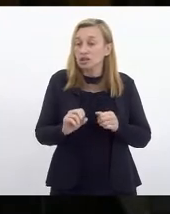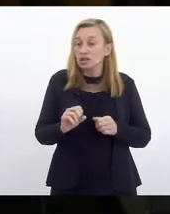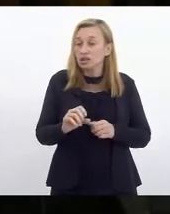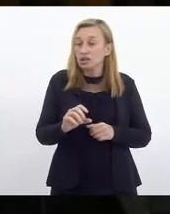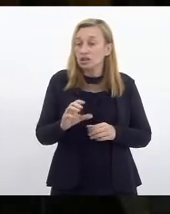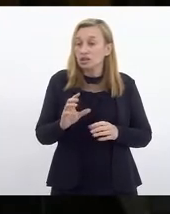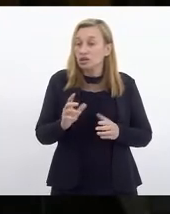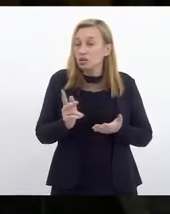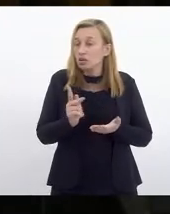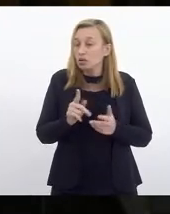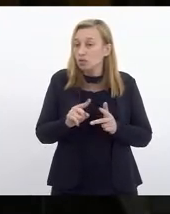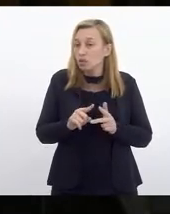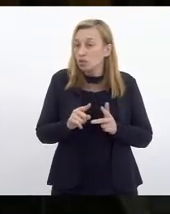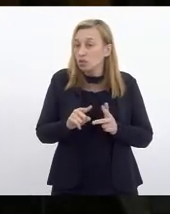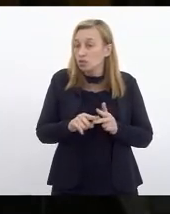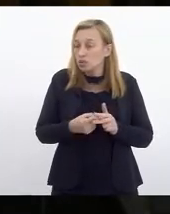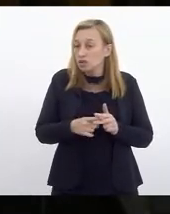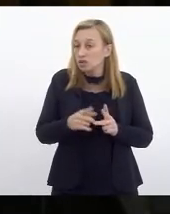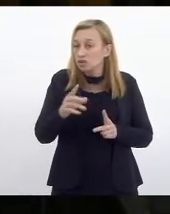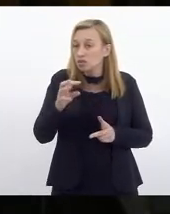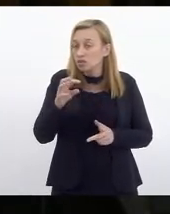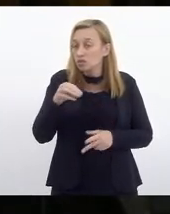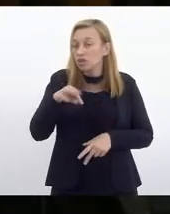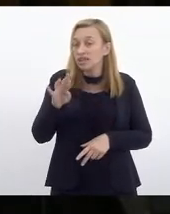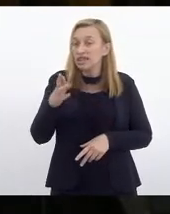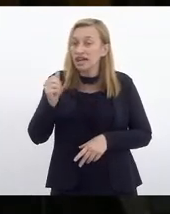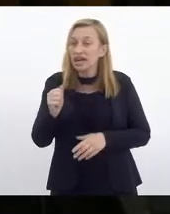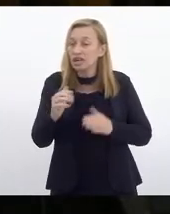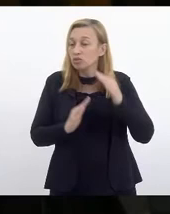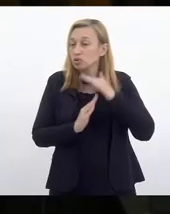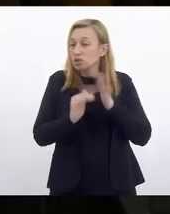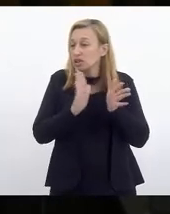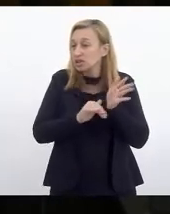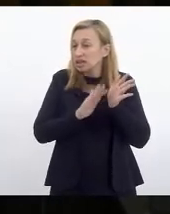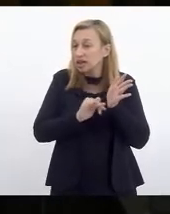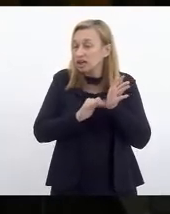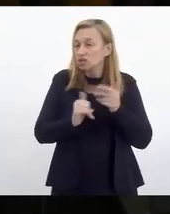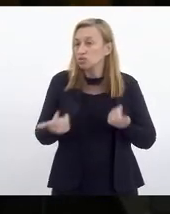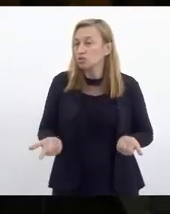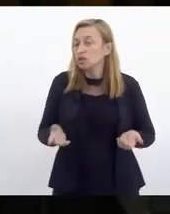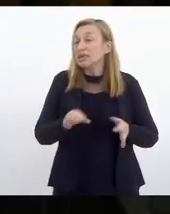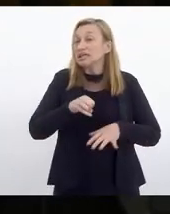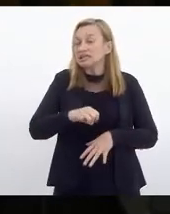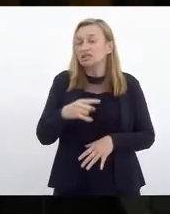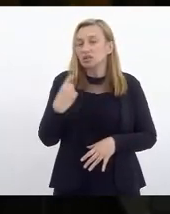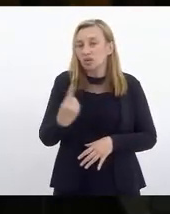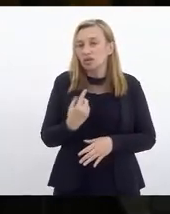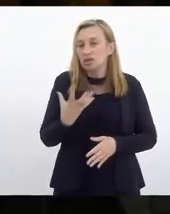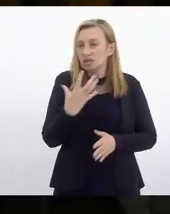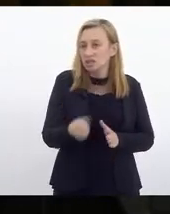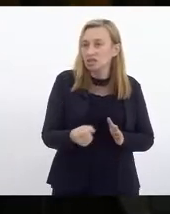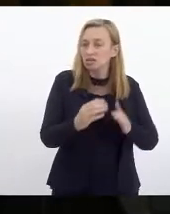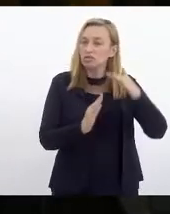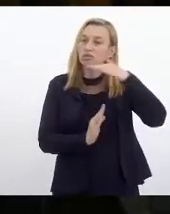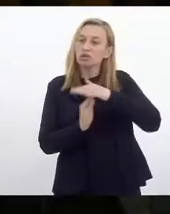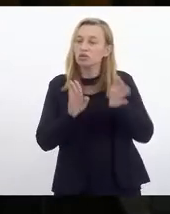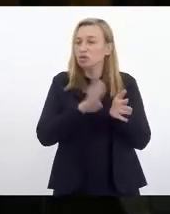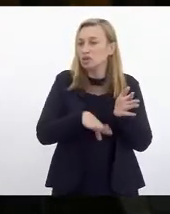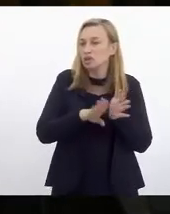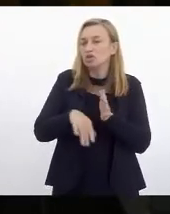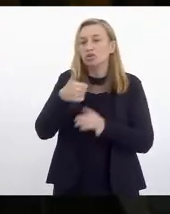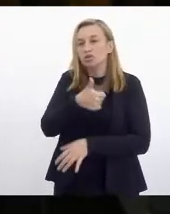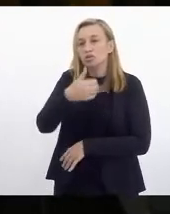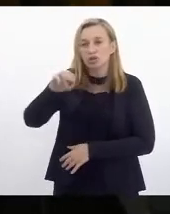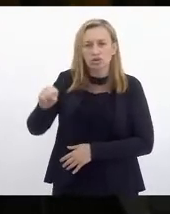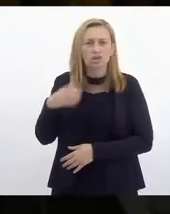IPCA do teto de gastos. Ora, se nós adotamos o teto de gasto de 2018,